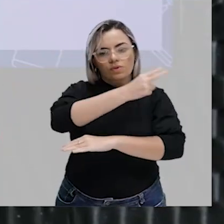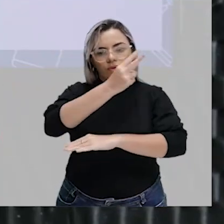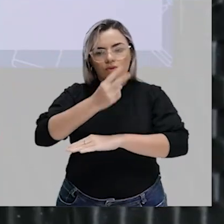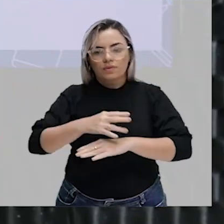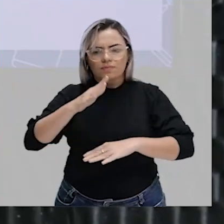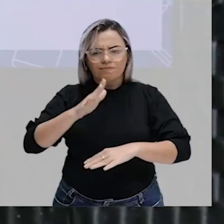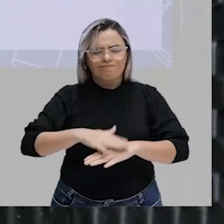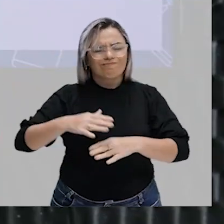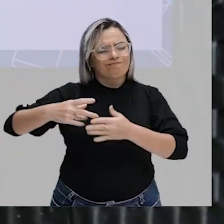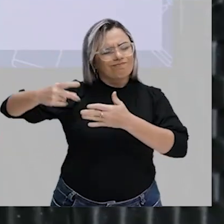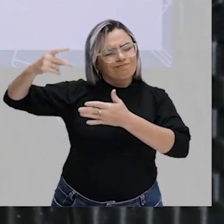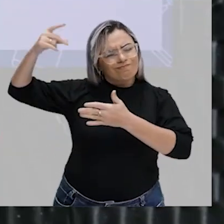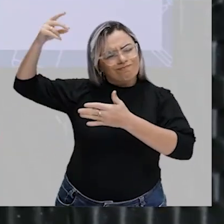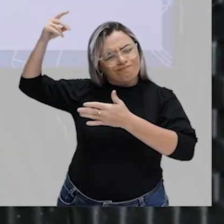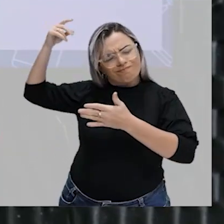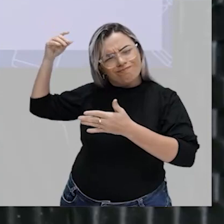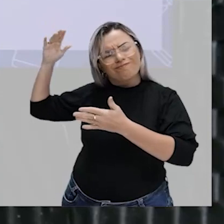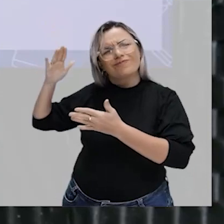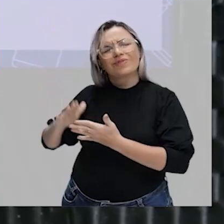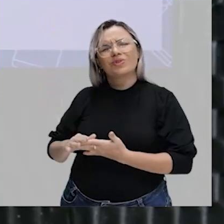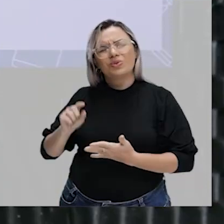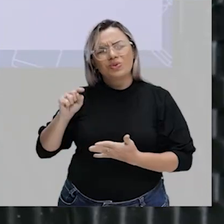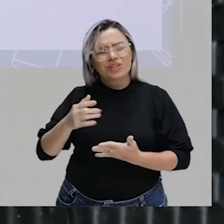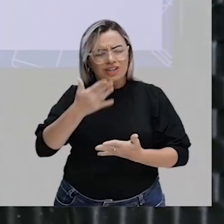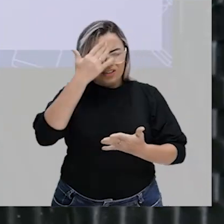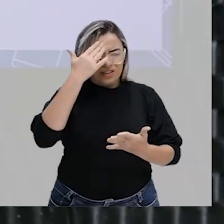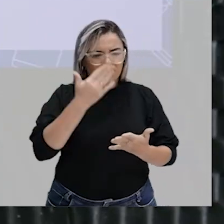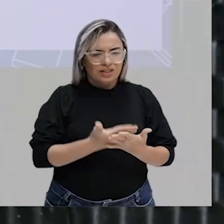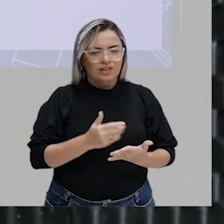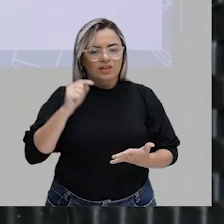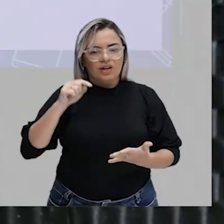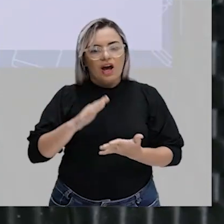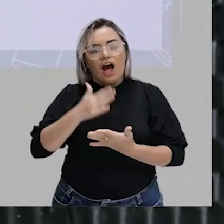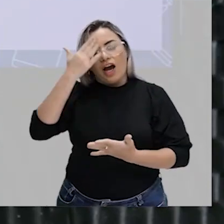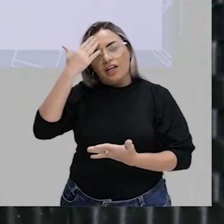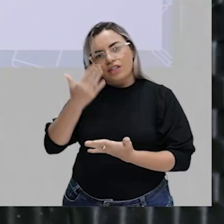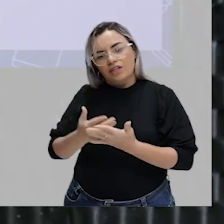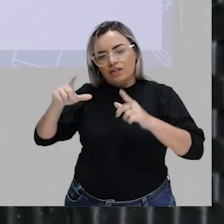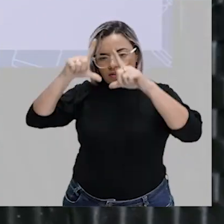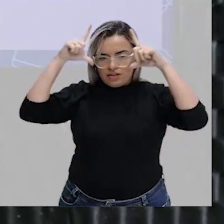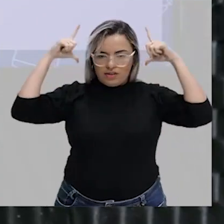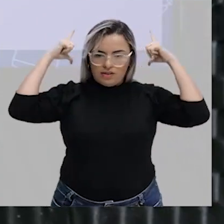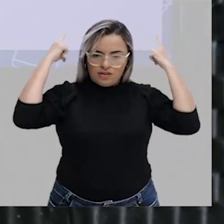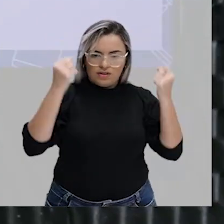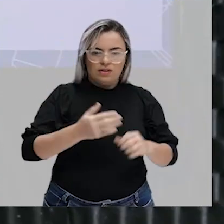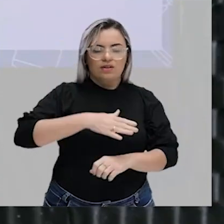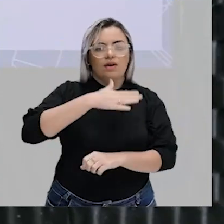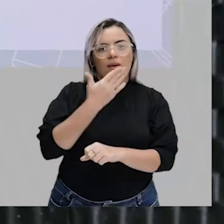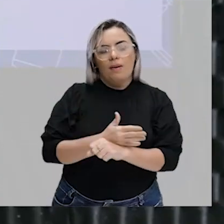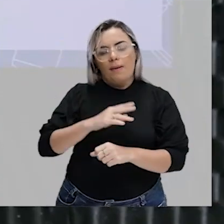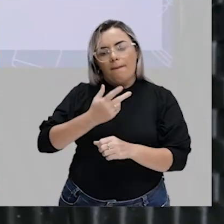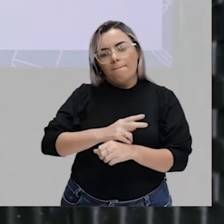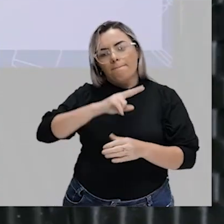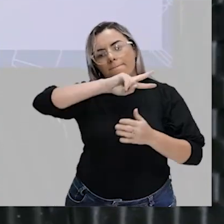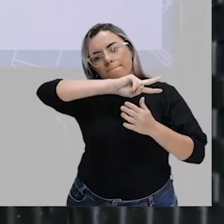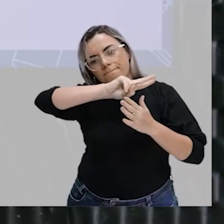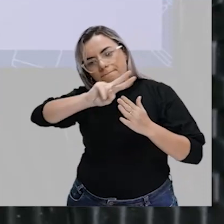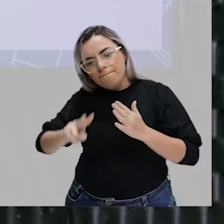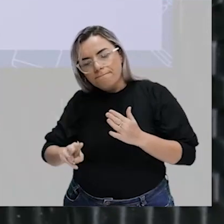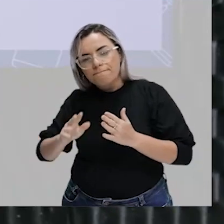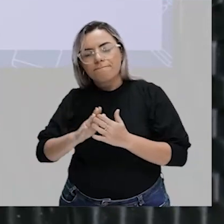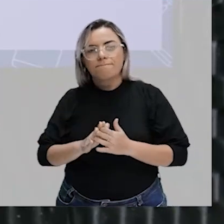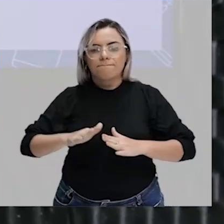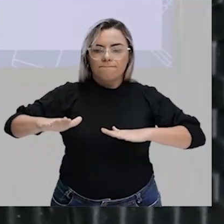mais antiga do que pensamos. Acredita-se que os gregos praticavam diversos movimentos